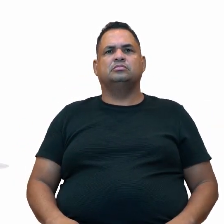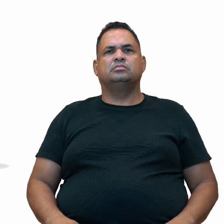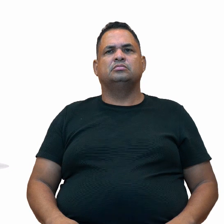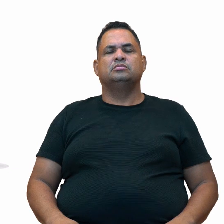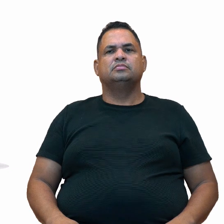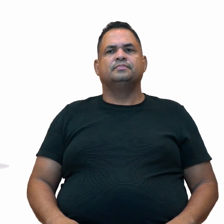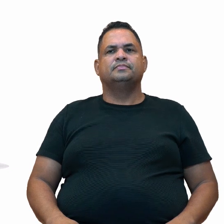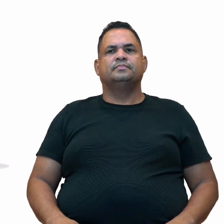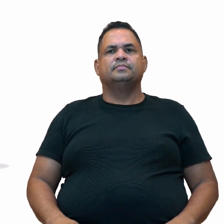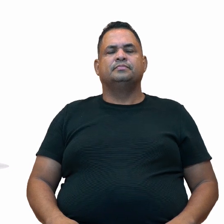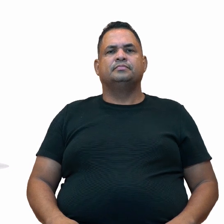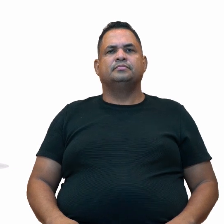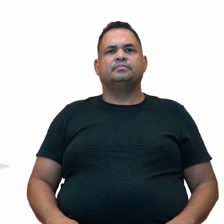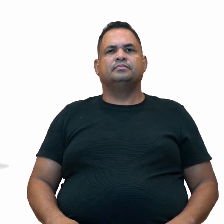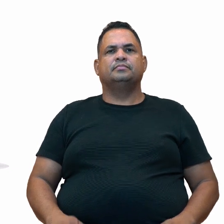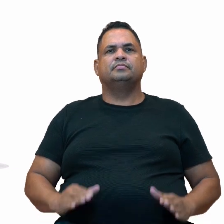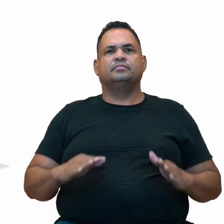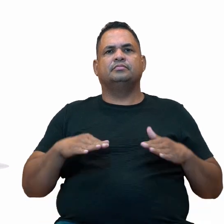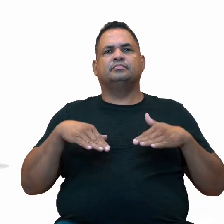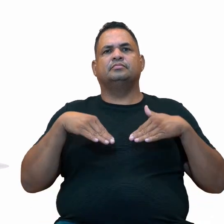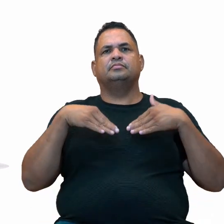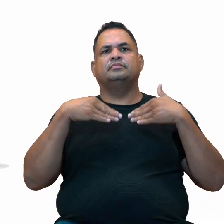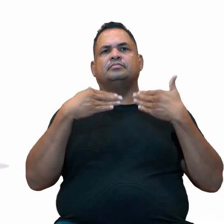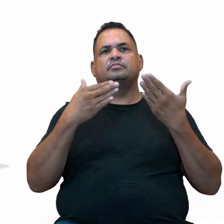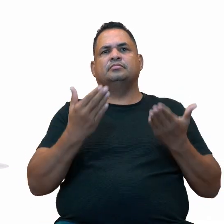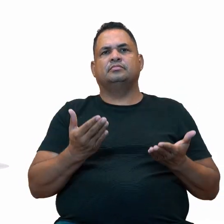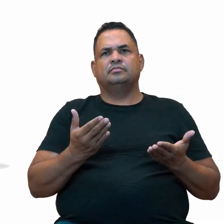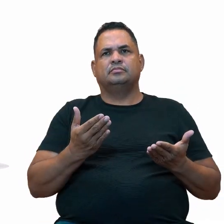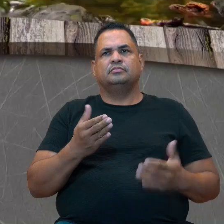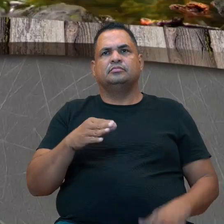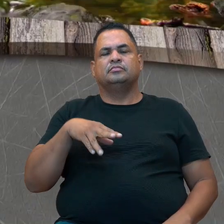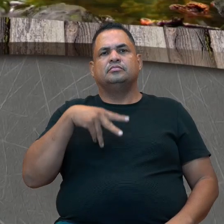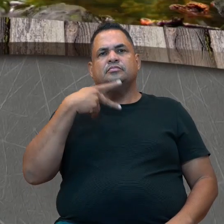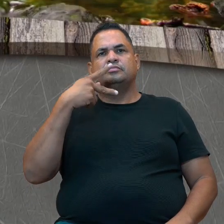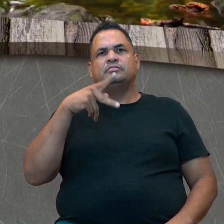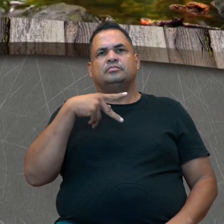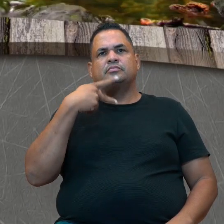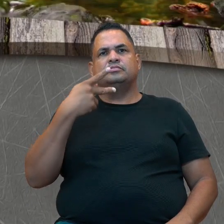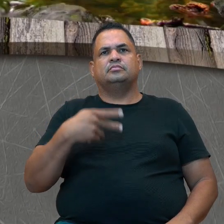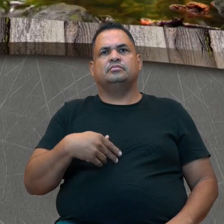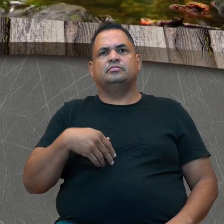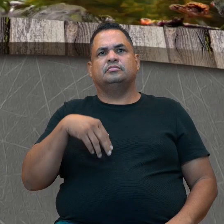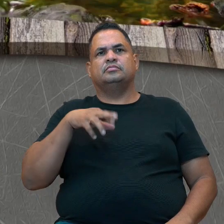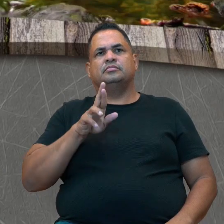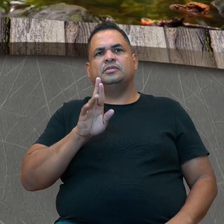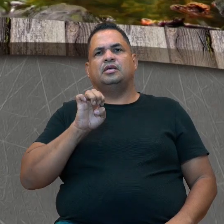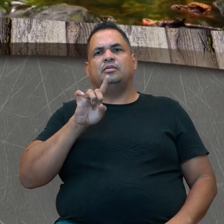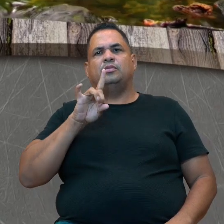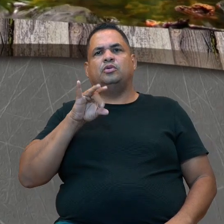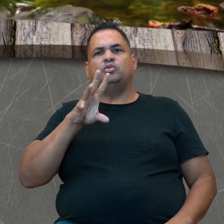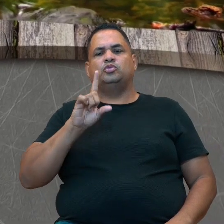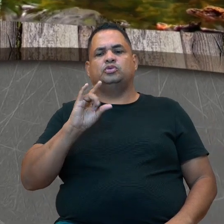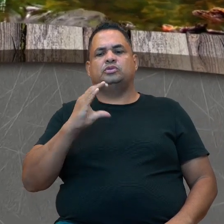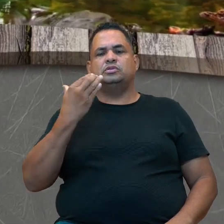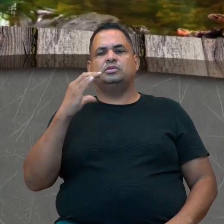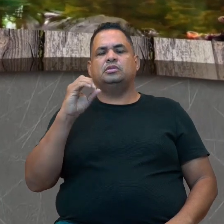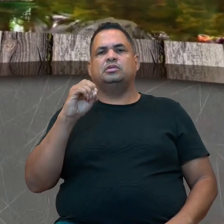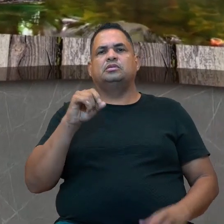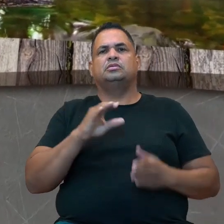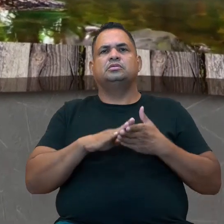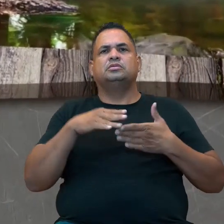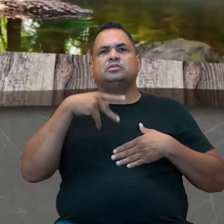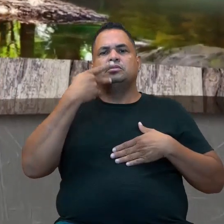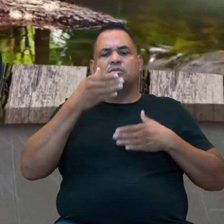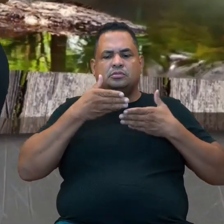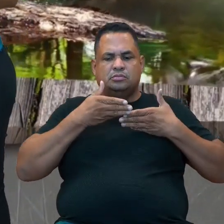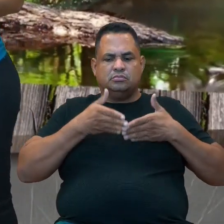Reprodução. Galera, quando eu falo aqui para mim, quando eu falo de reprodução, eu estou falando de um